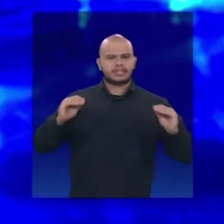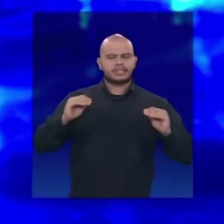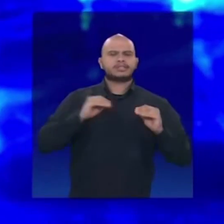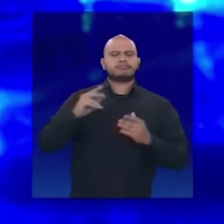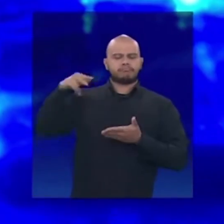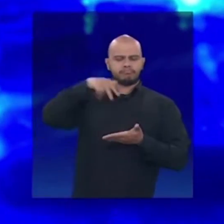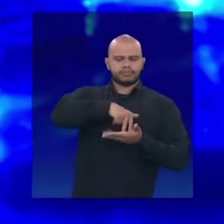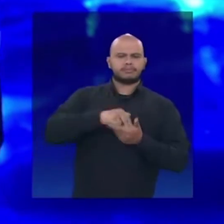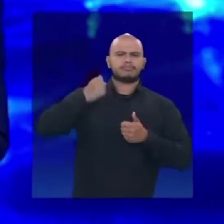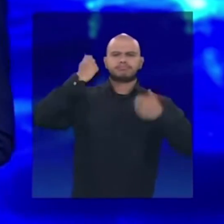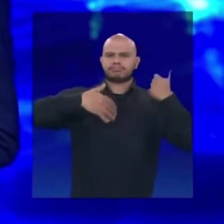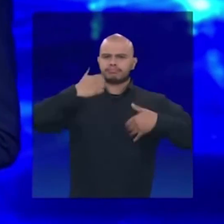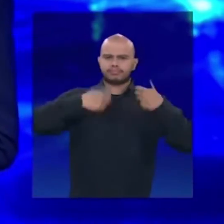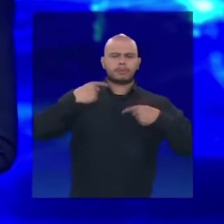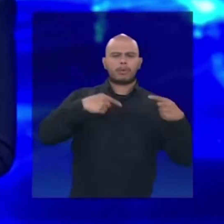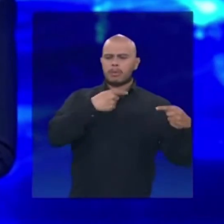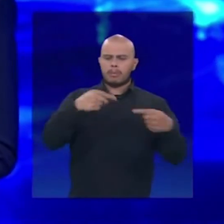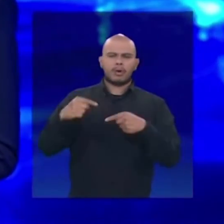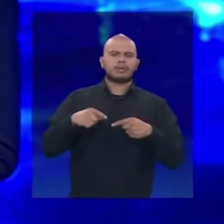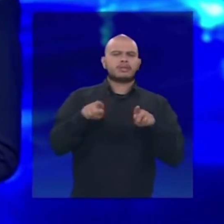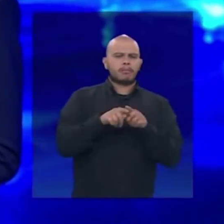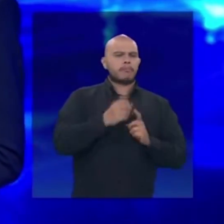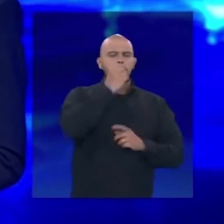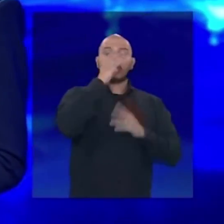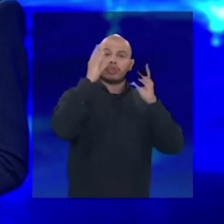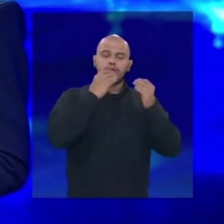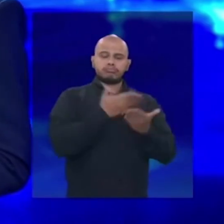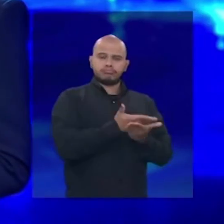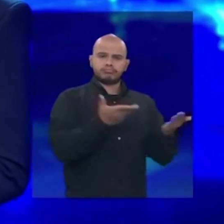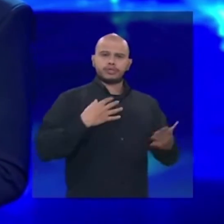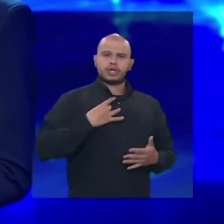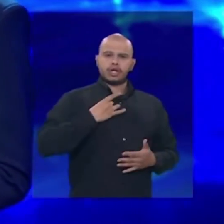membros da Associação Brasileira da Infraestrutura e Indústrias de Base em São Paulo.